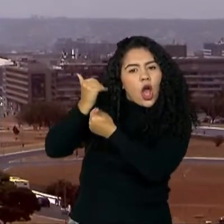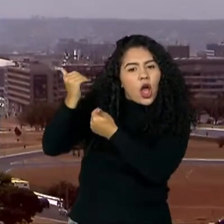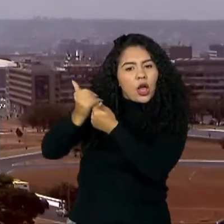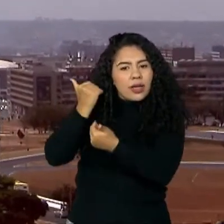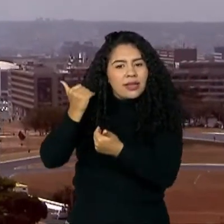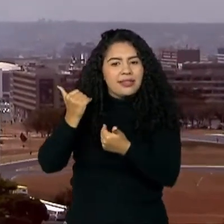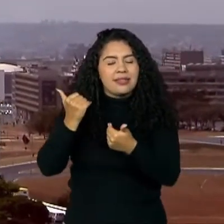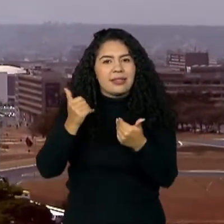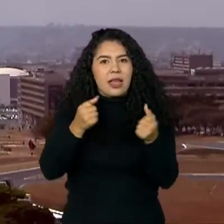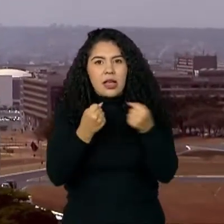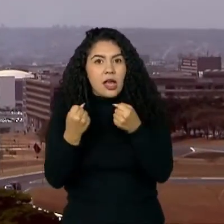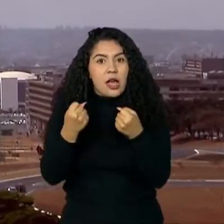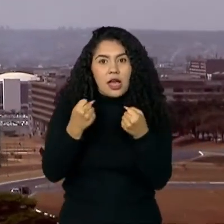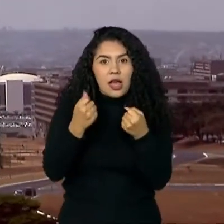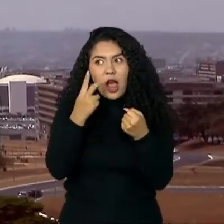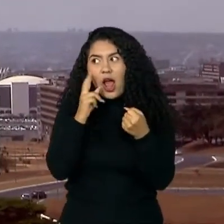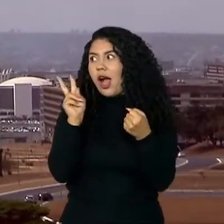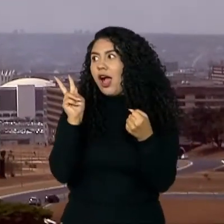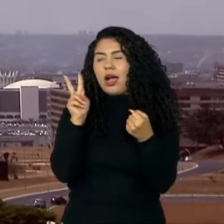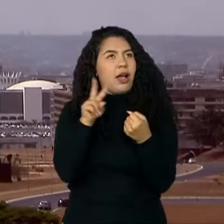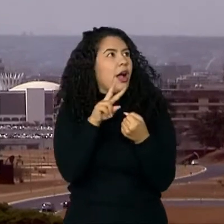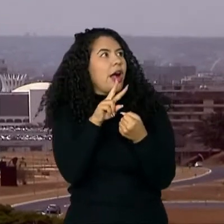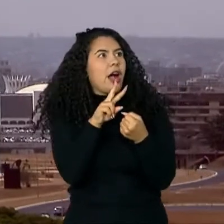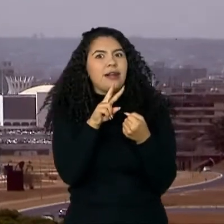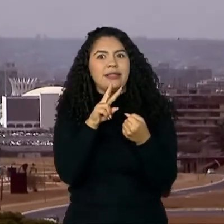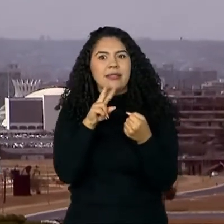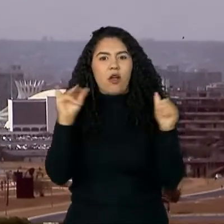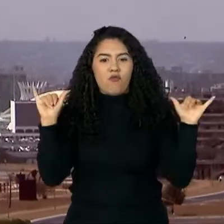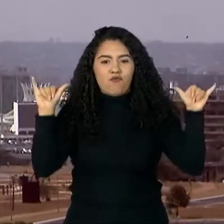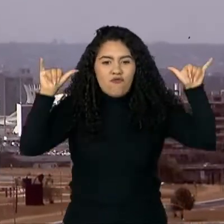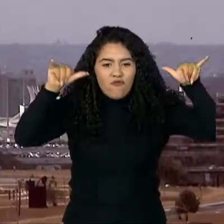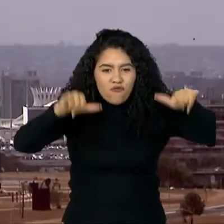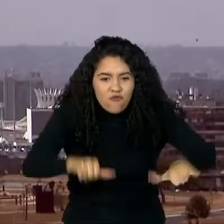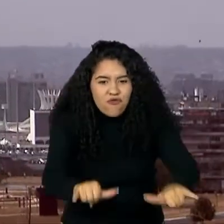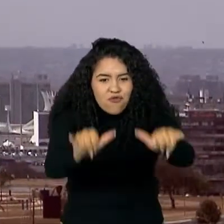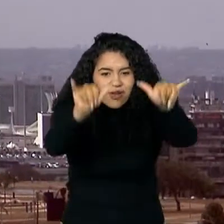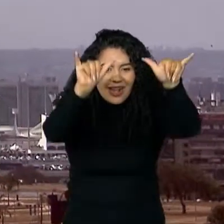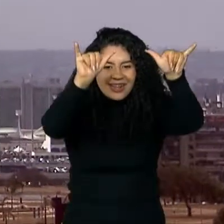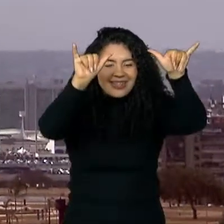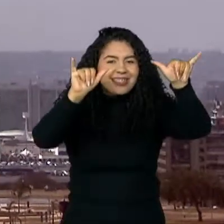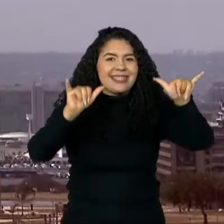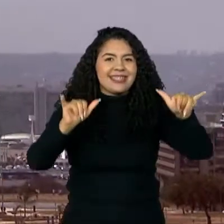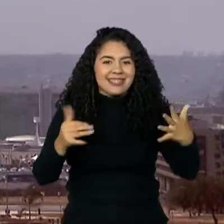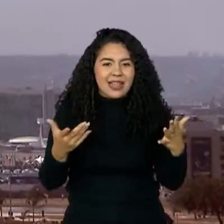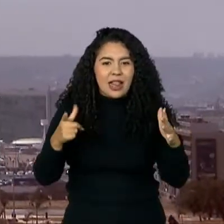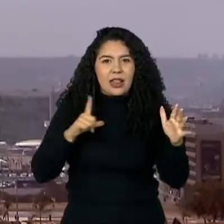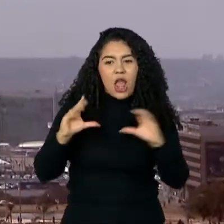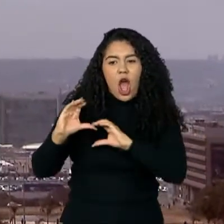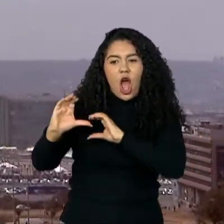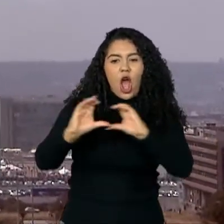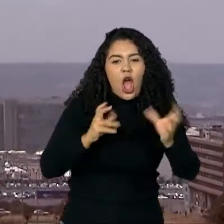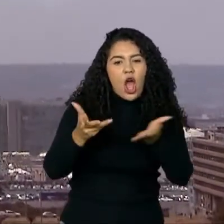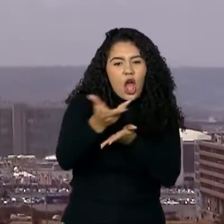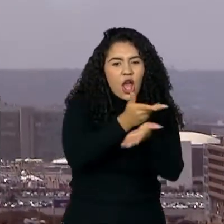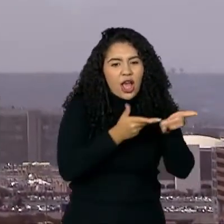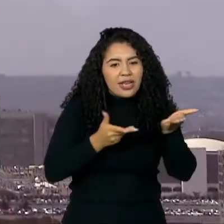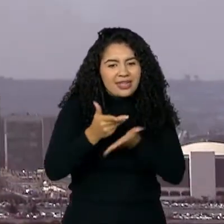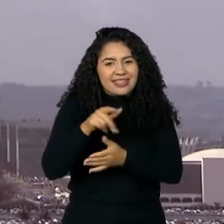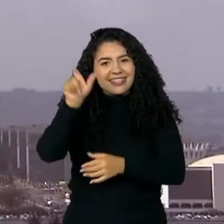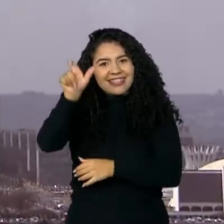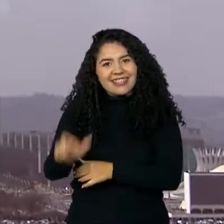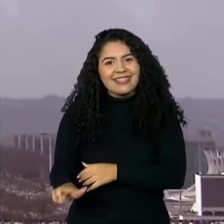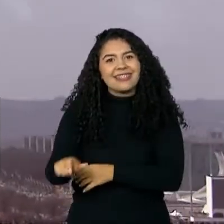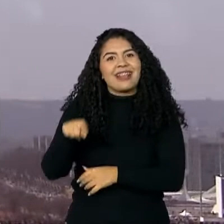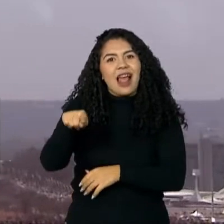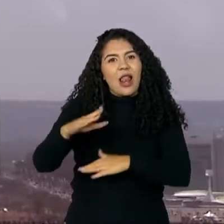para o lado e dois aviões da Esquadrilha Fumaça entram na sua ala e comunicam que agora você é o mais novo escolhido